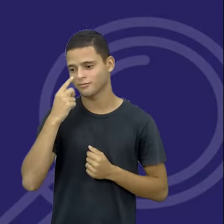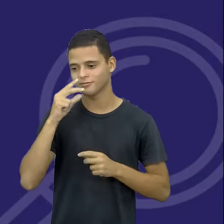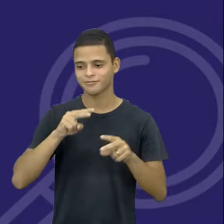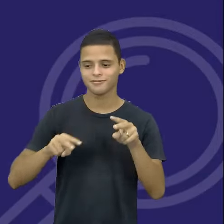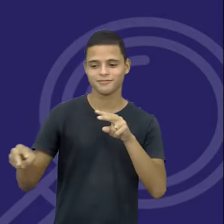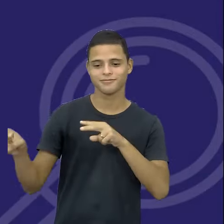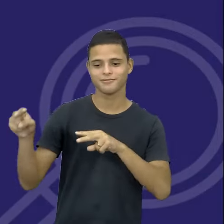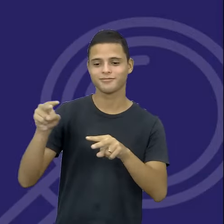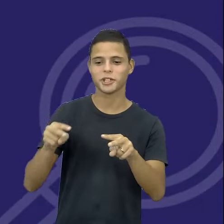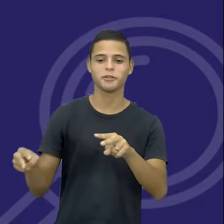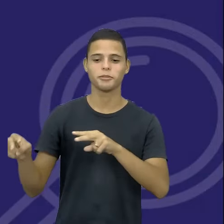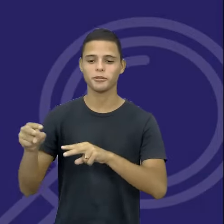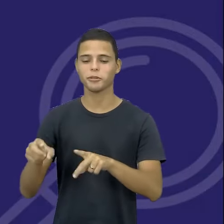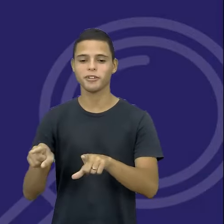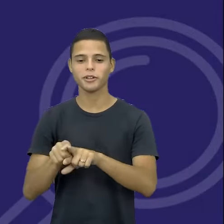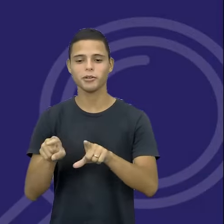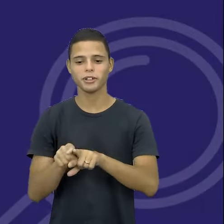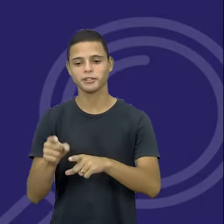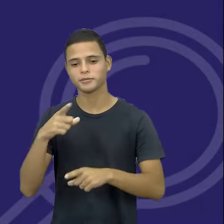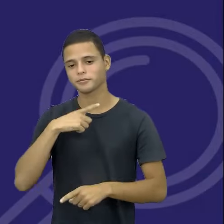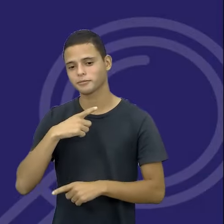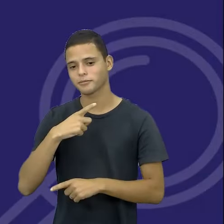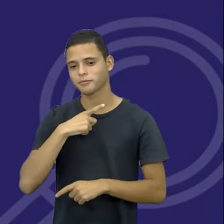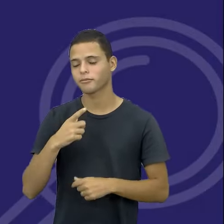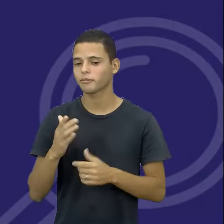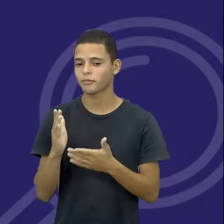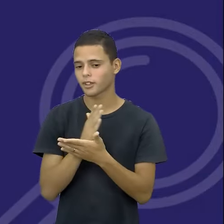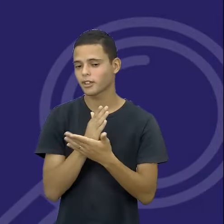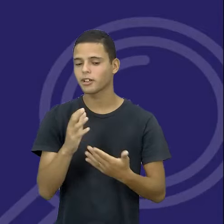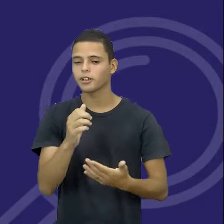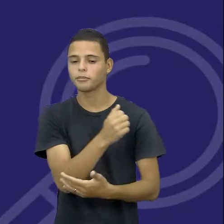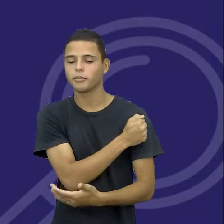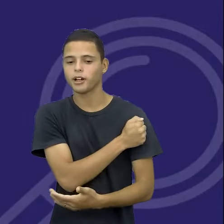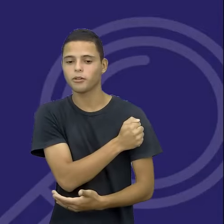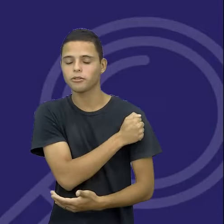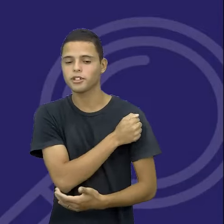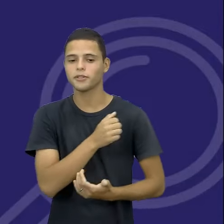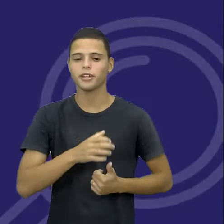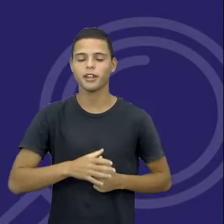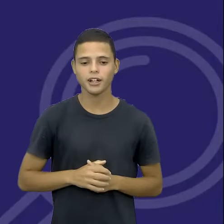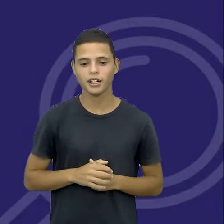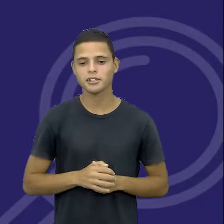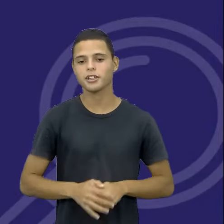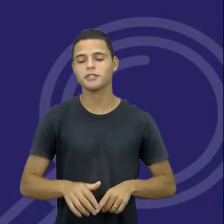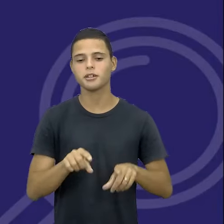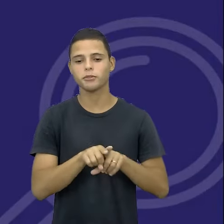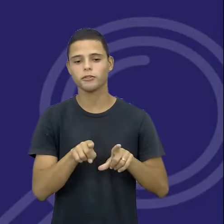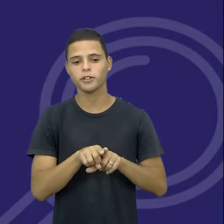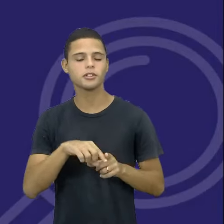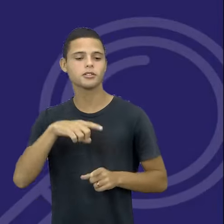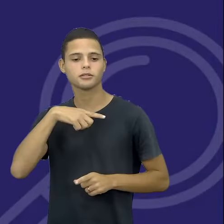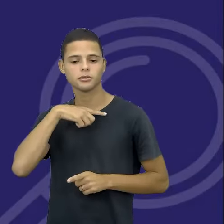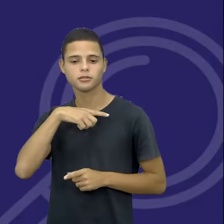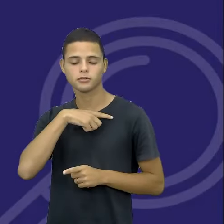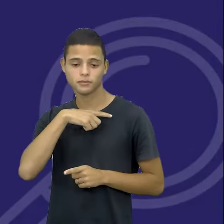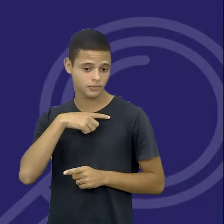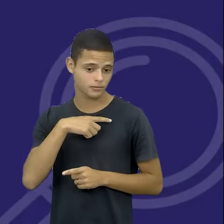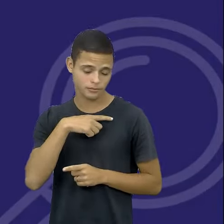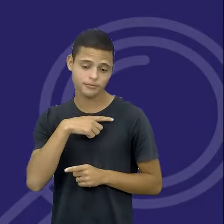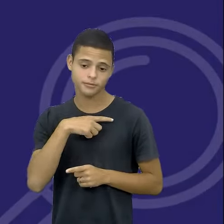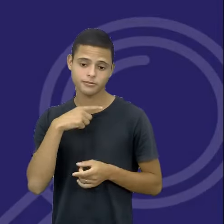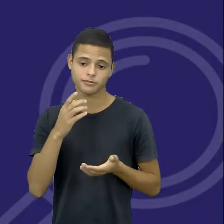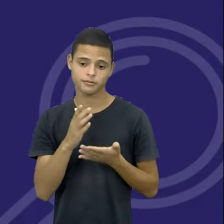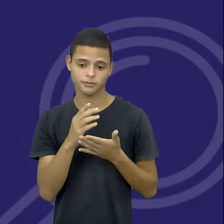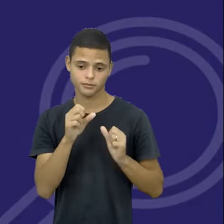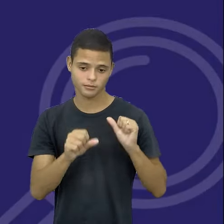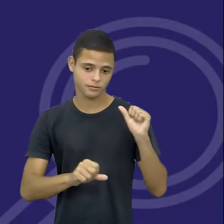aí prova, né, para os estudantes mostrarem pelas resoluções deles, né, pelas